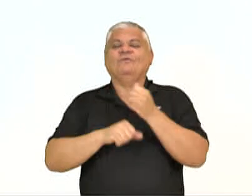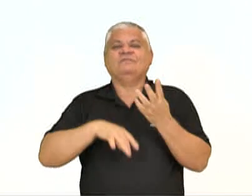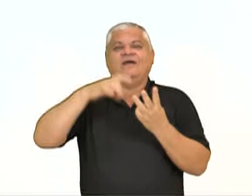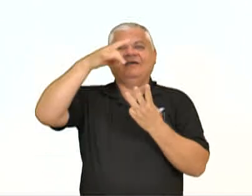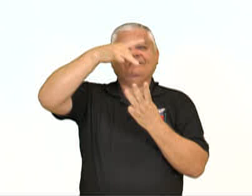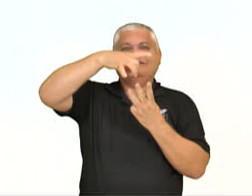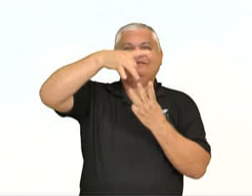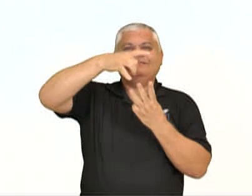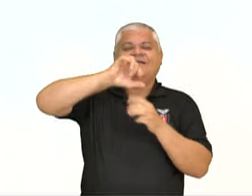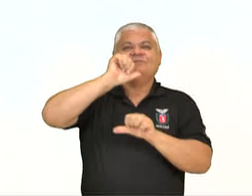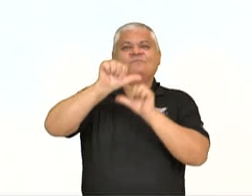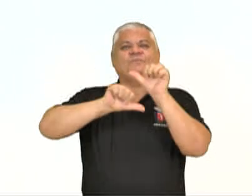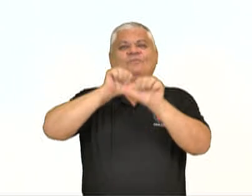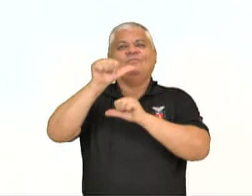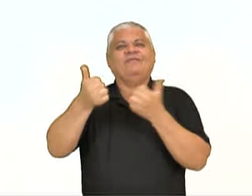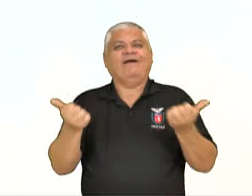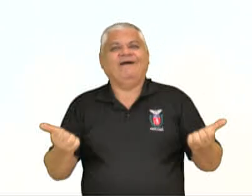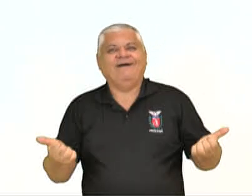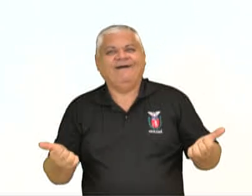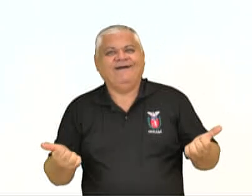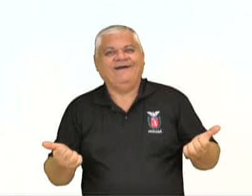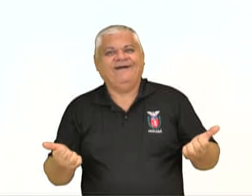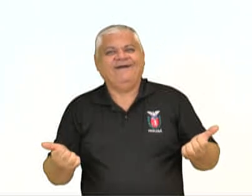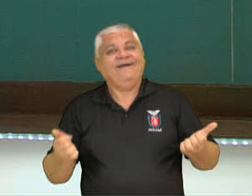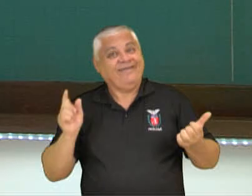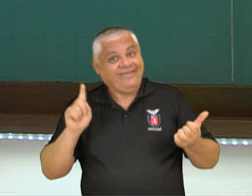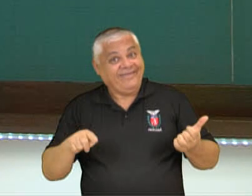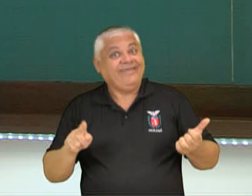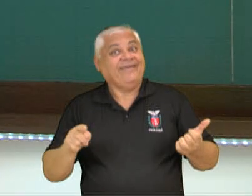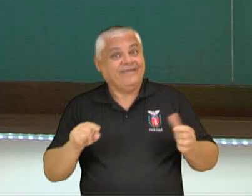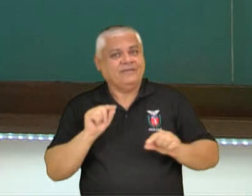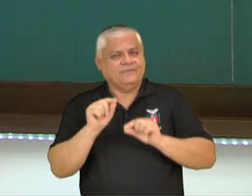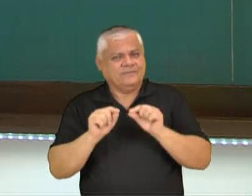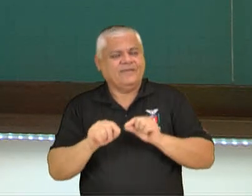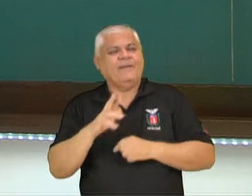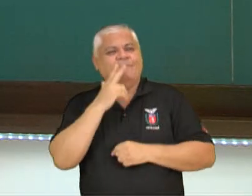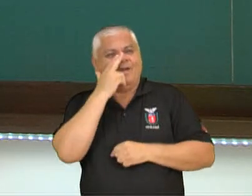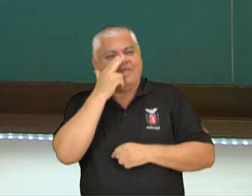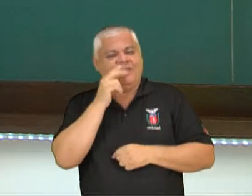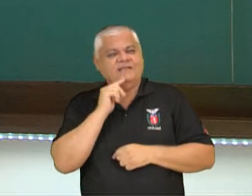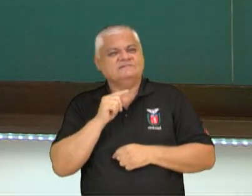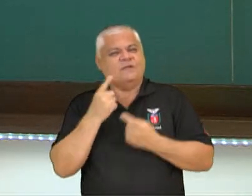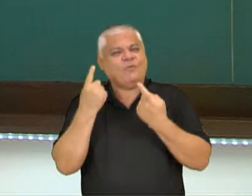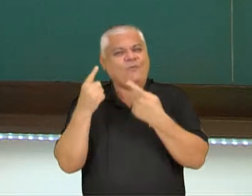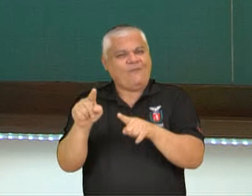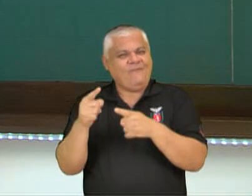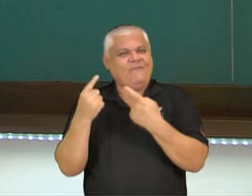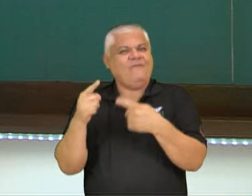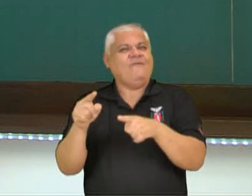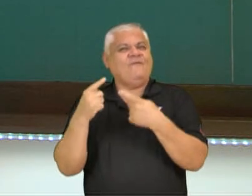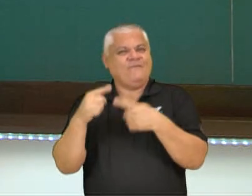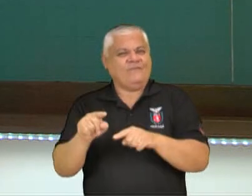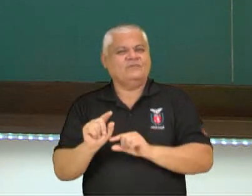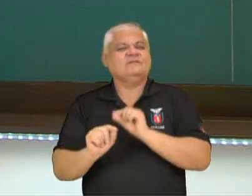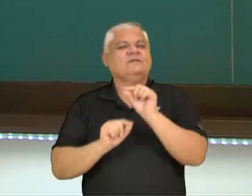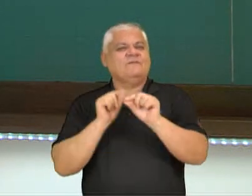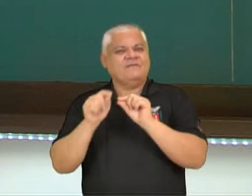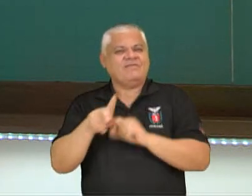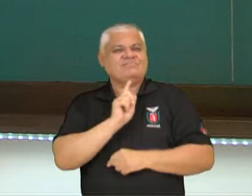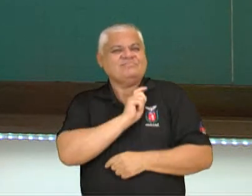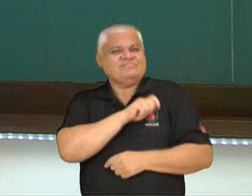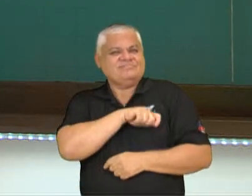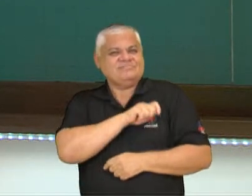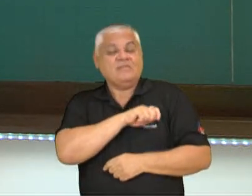sobre a situação civil. Então, existe aqui uma certa crítica, de uma forma talvez um tanto satírica,